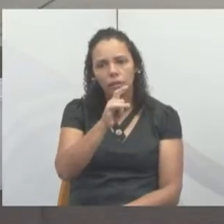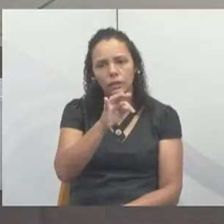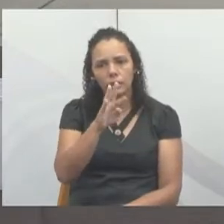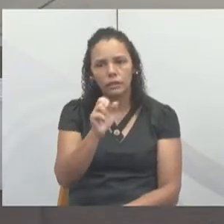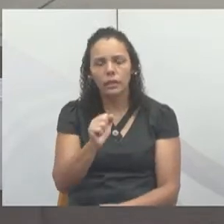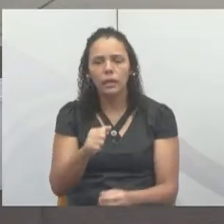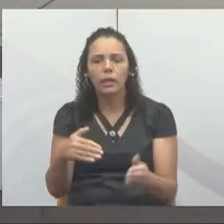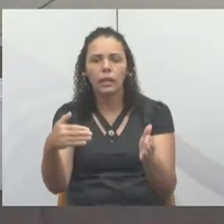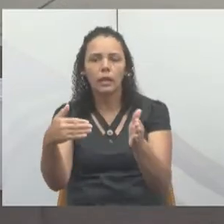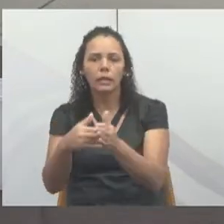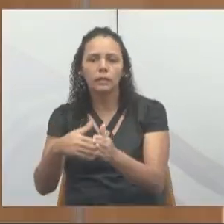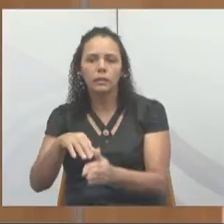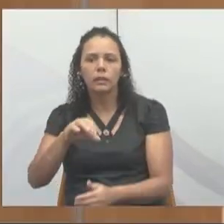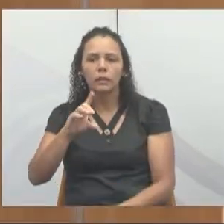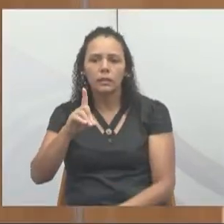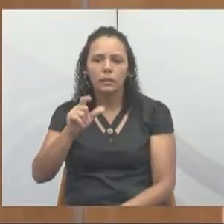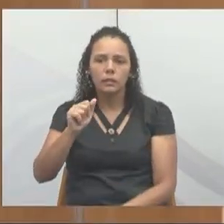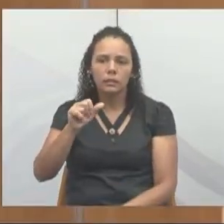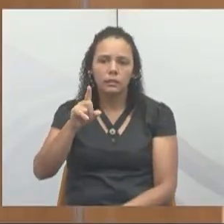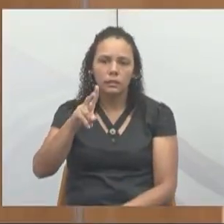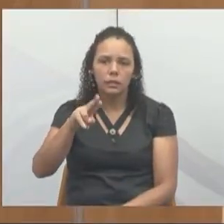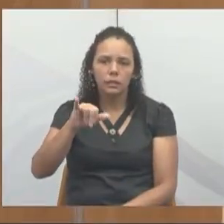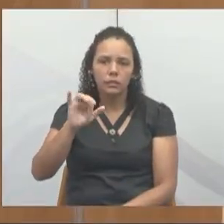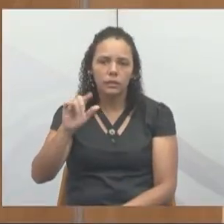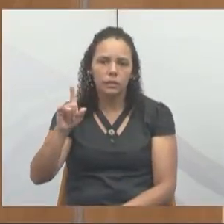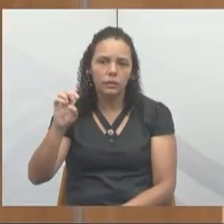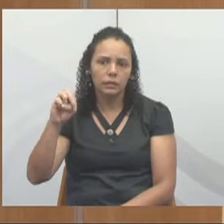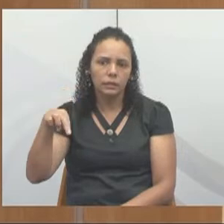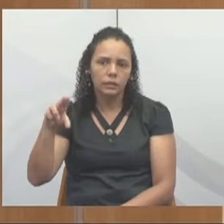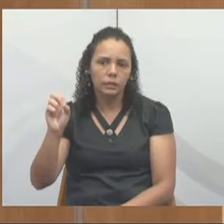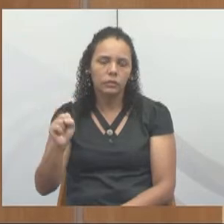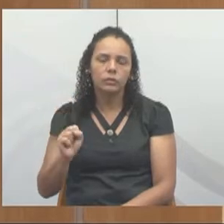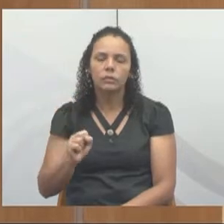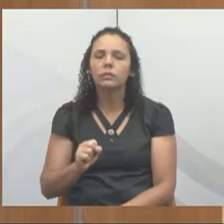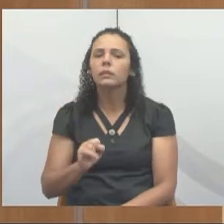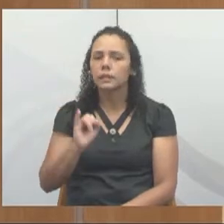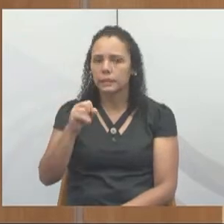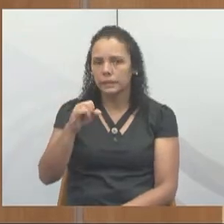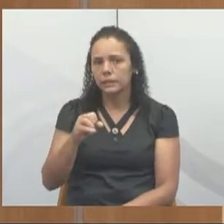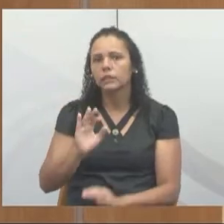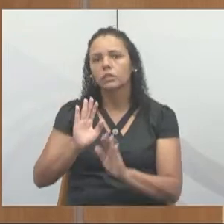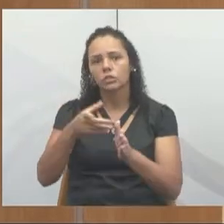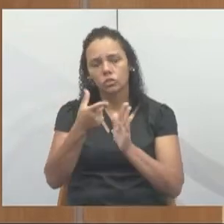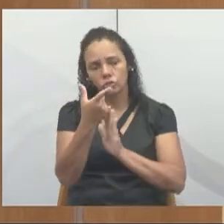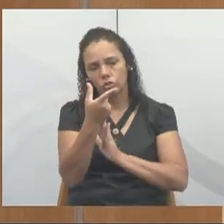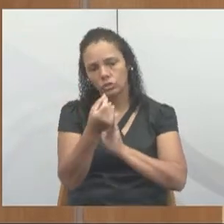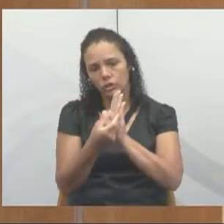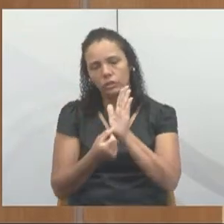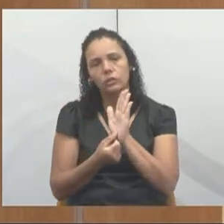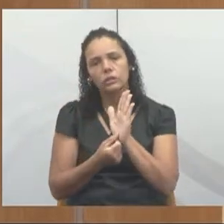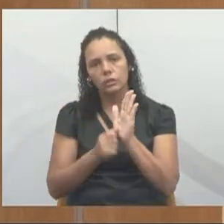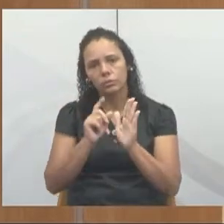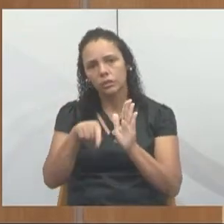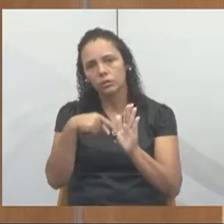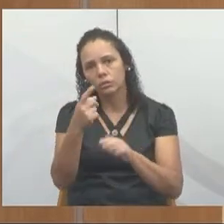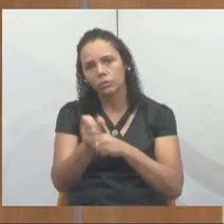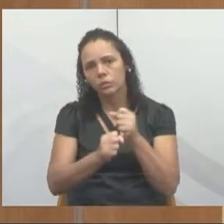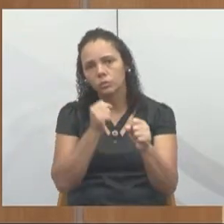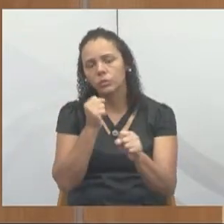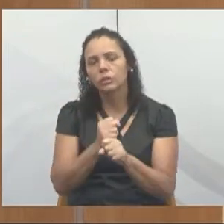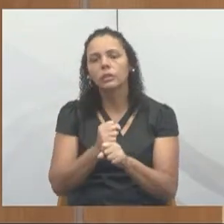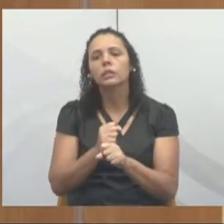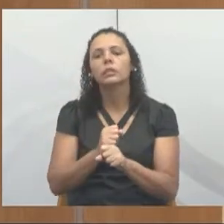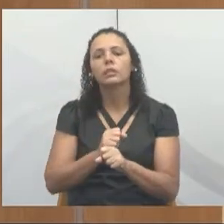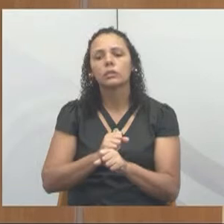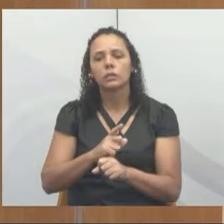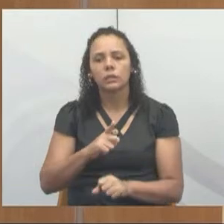ali na Davilino? Ele já está inserido no orçamento do próximo ano, já está em licitação junto com a